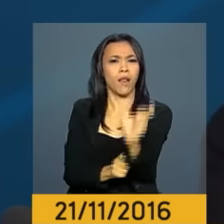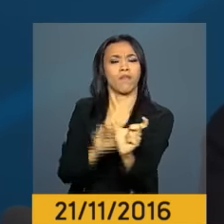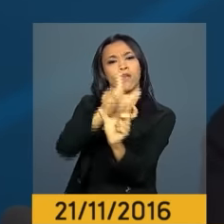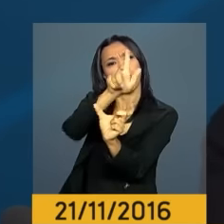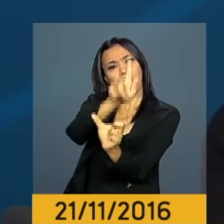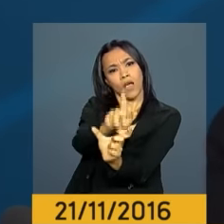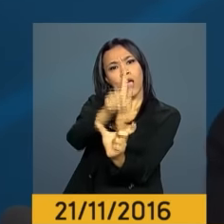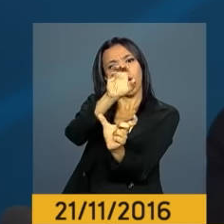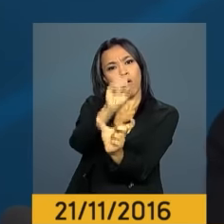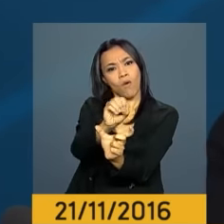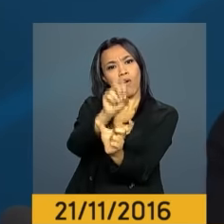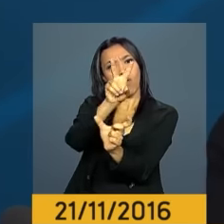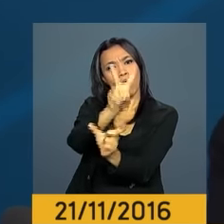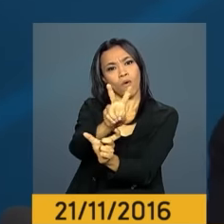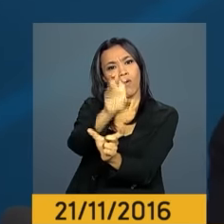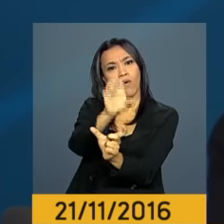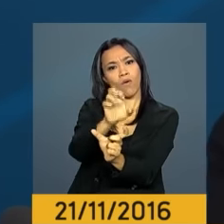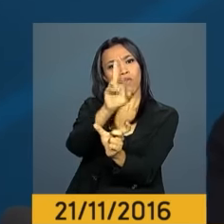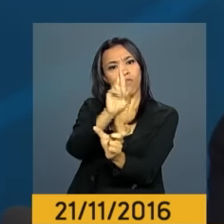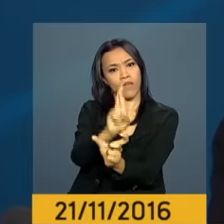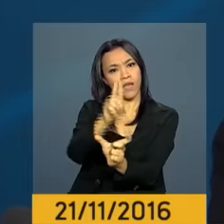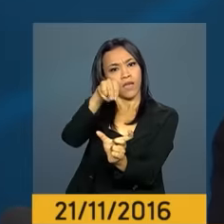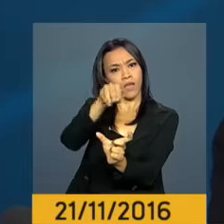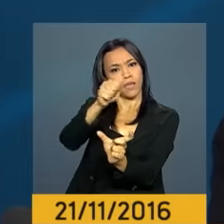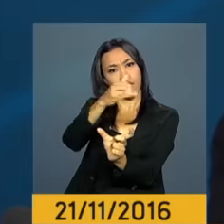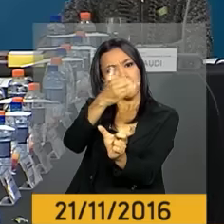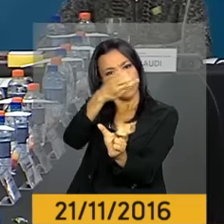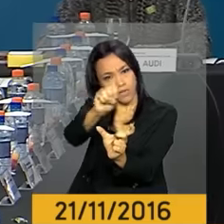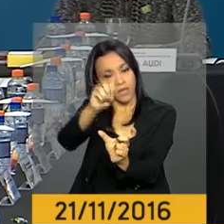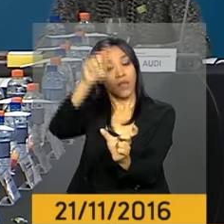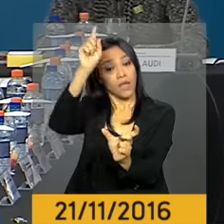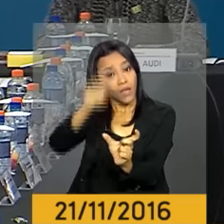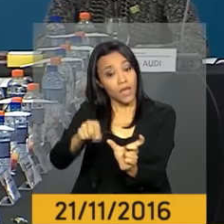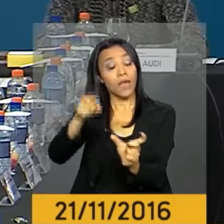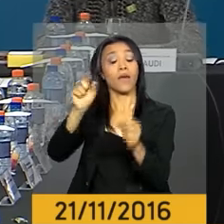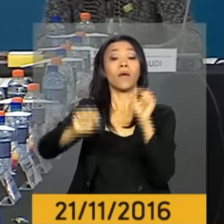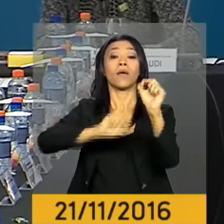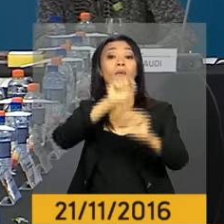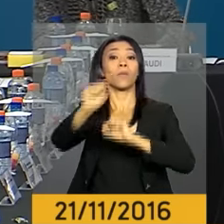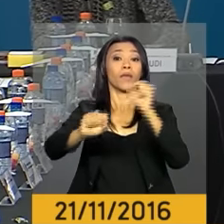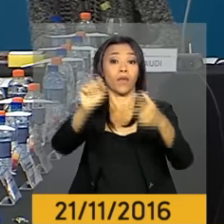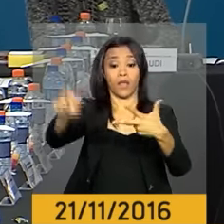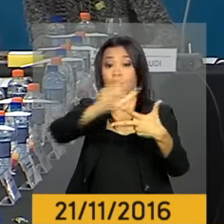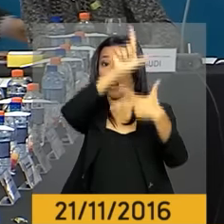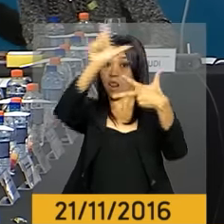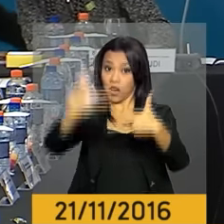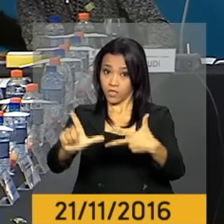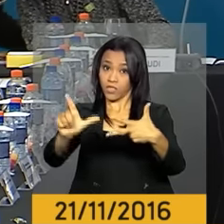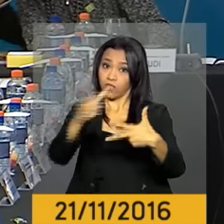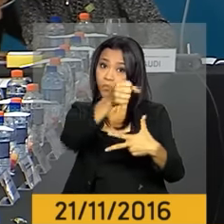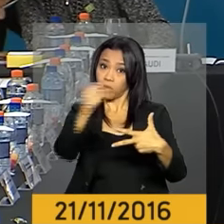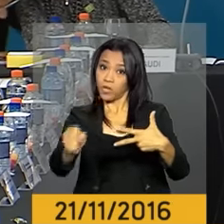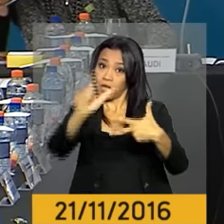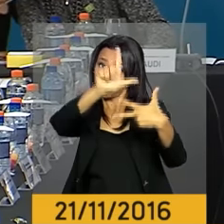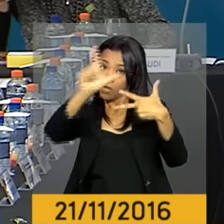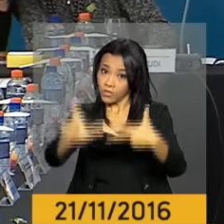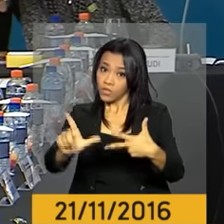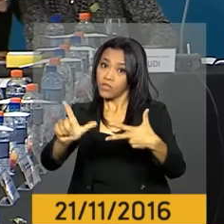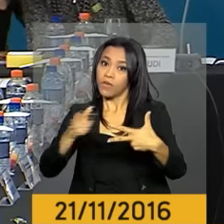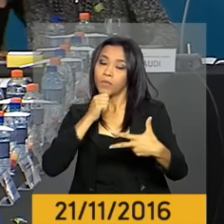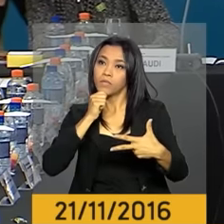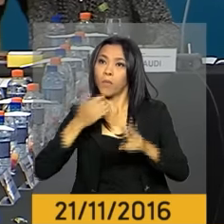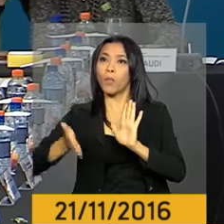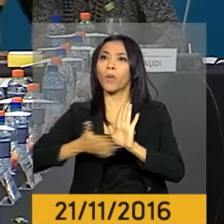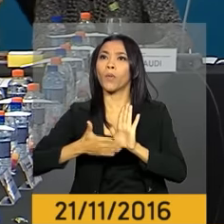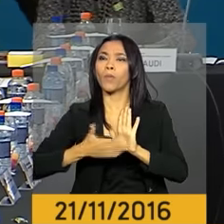dá por meio do legislativo. Acabei de mencionar que quando você propõe alguma coisa